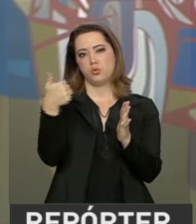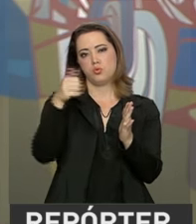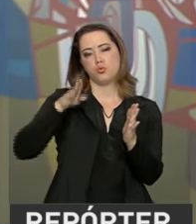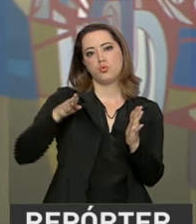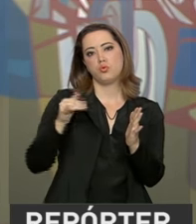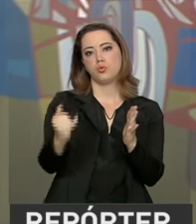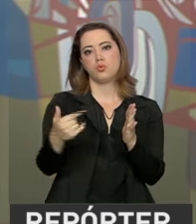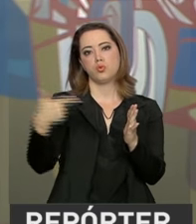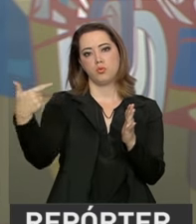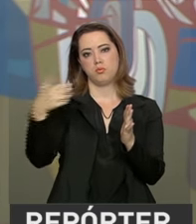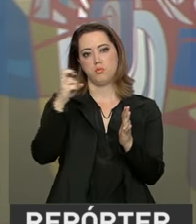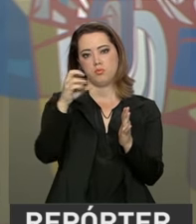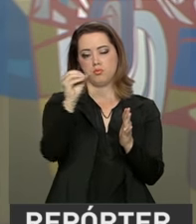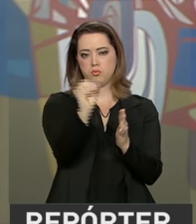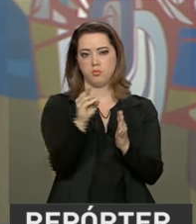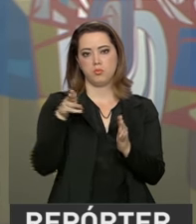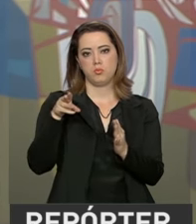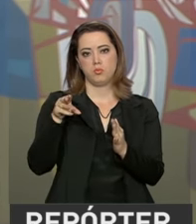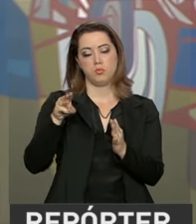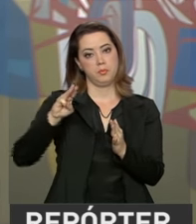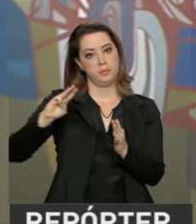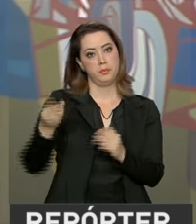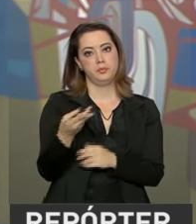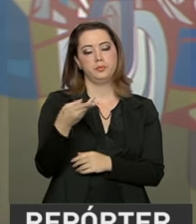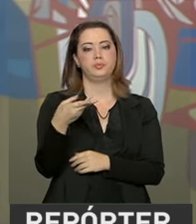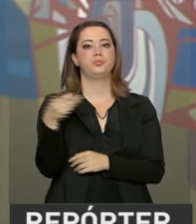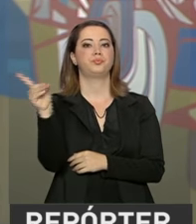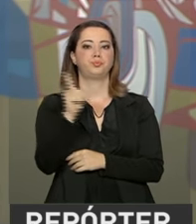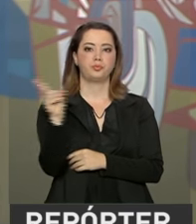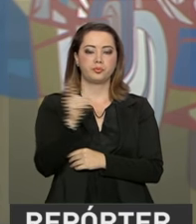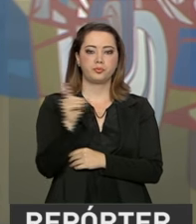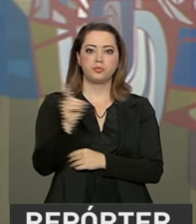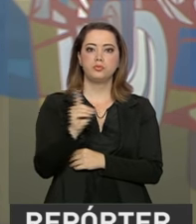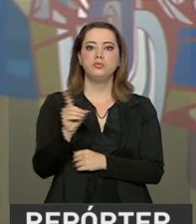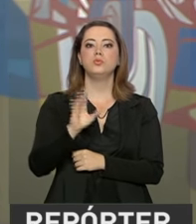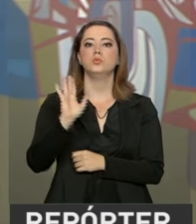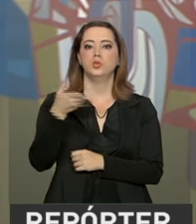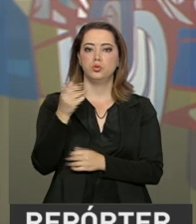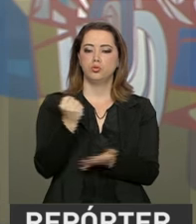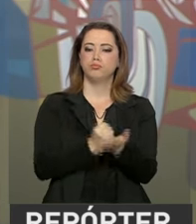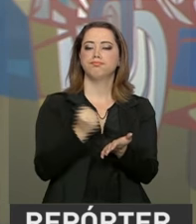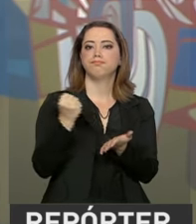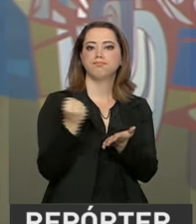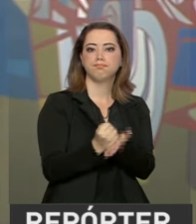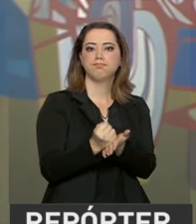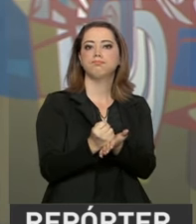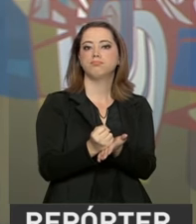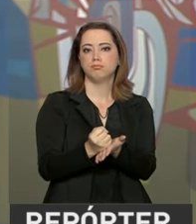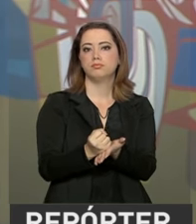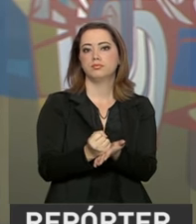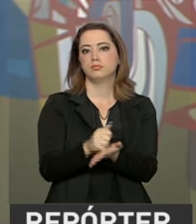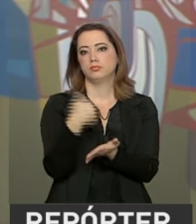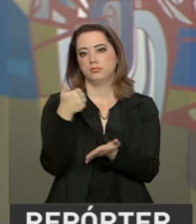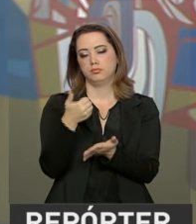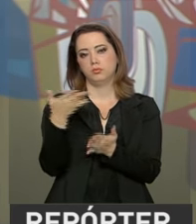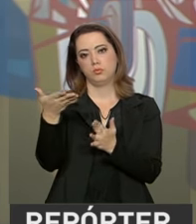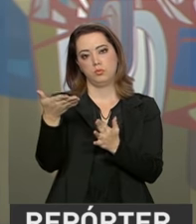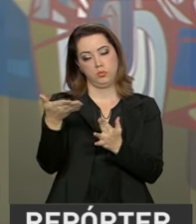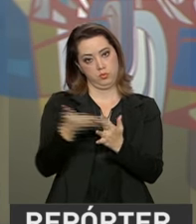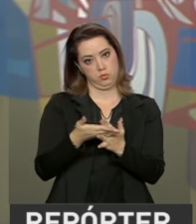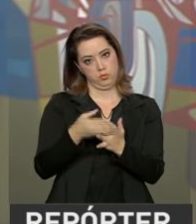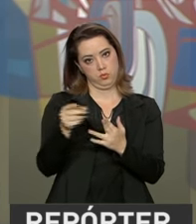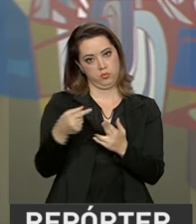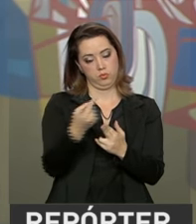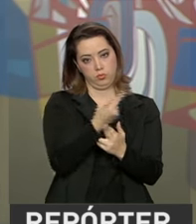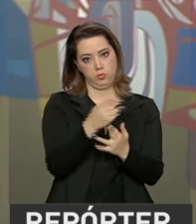1.hão250 milhões de dólares vai ser paga logo no fechamento dessa operação. Nesse bloco, o